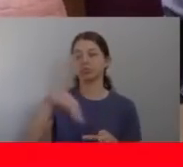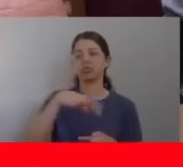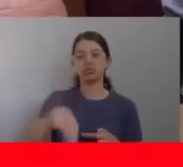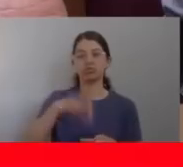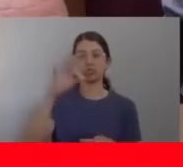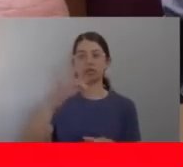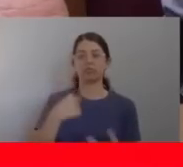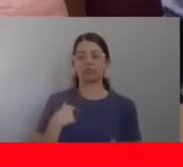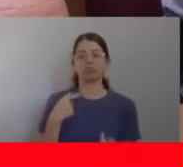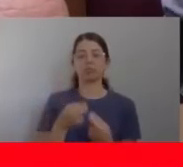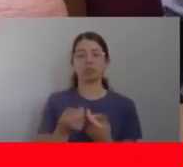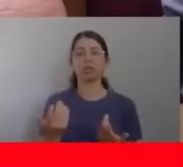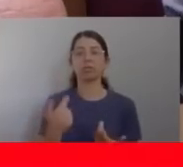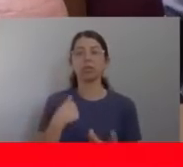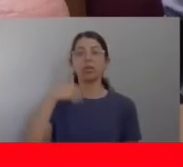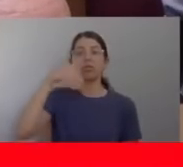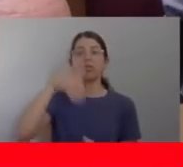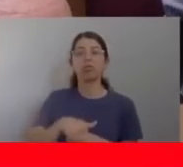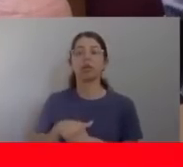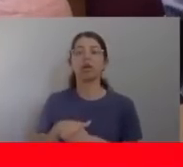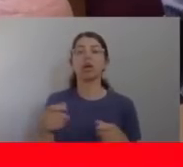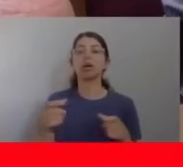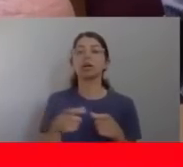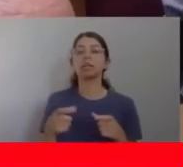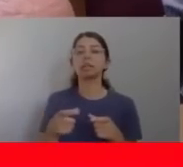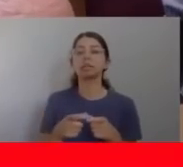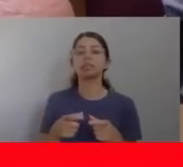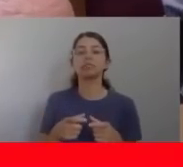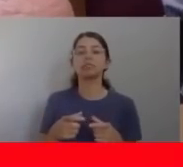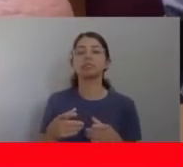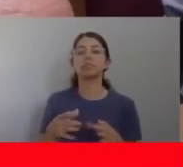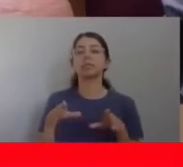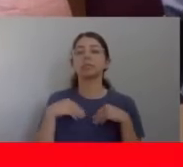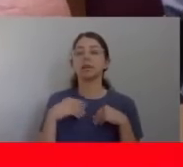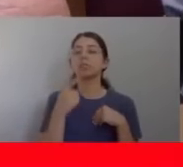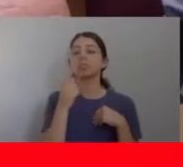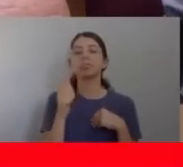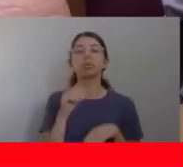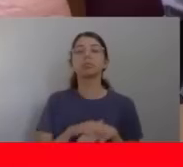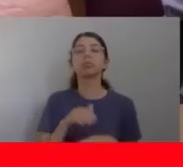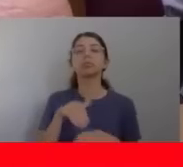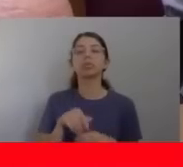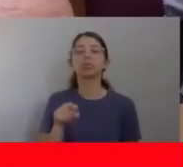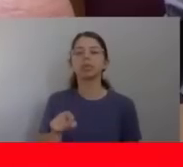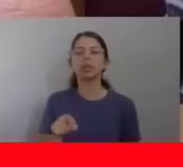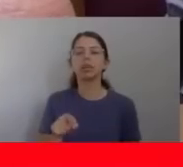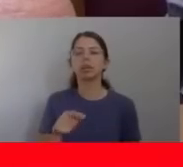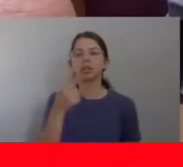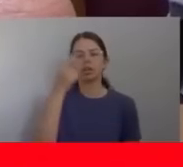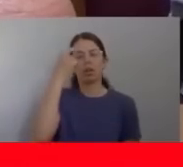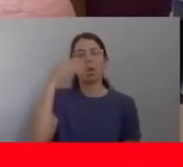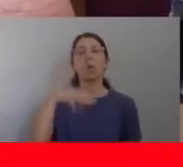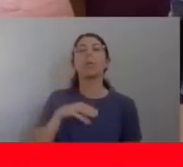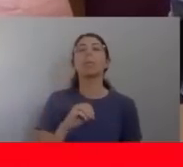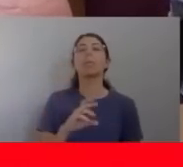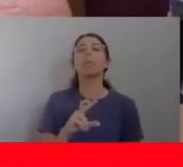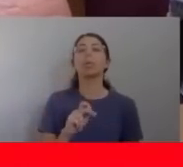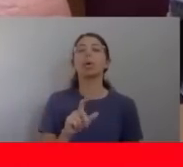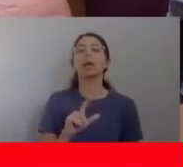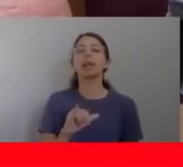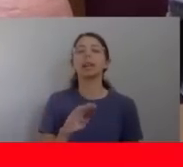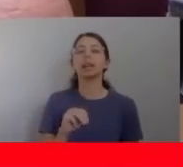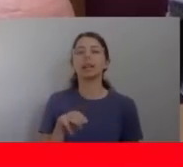não possa aceitar as entradas não posso aceitar isso chama-se moralismo senhora deputada Tem que ler a vossa